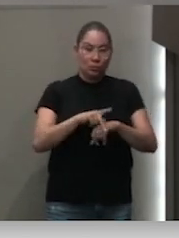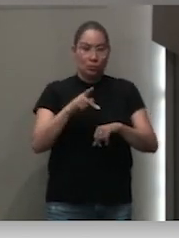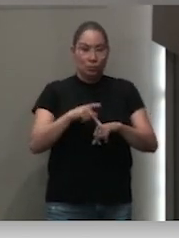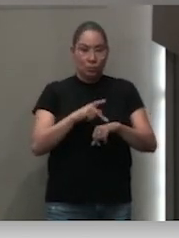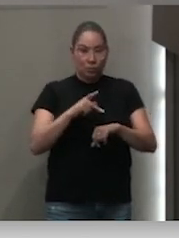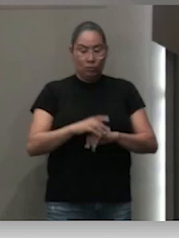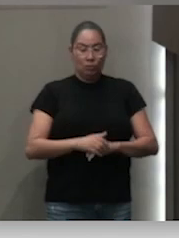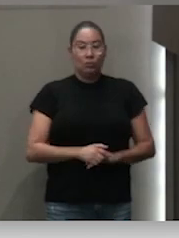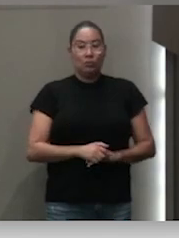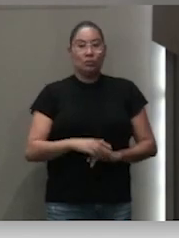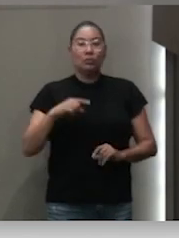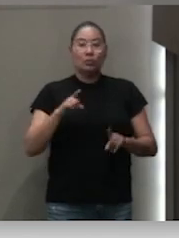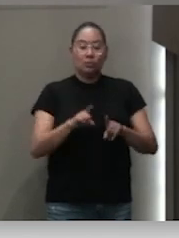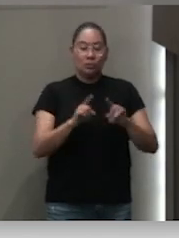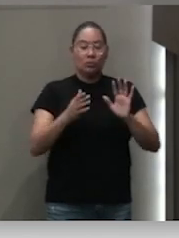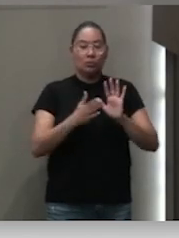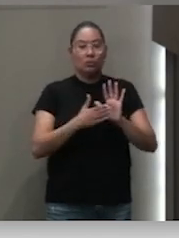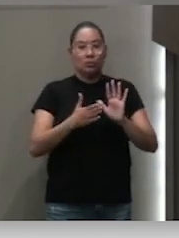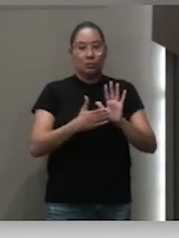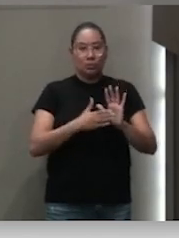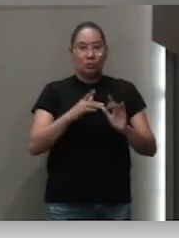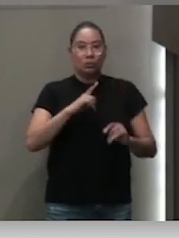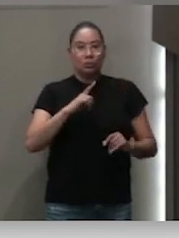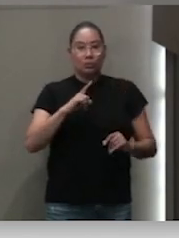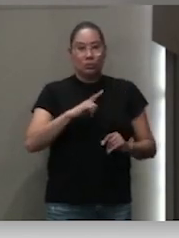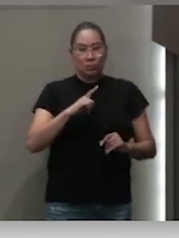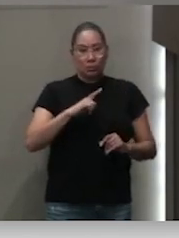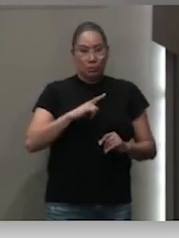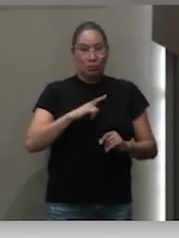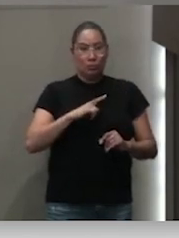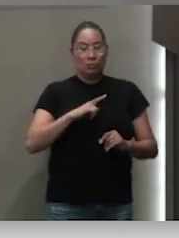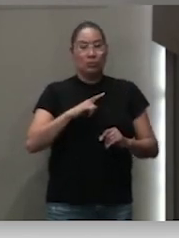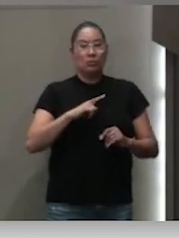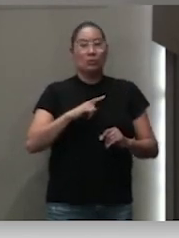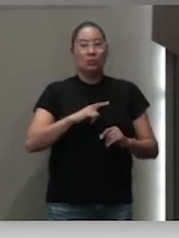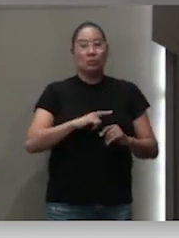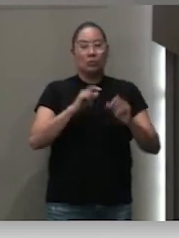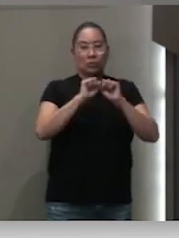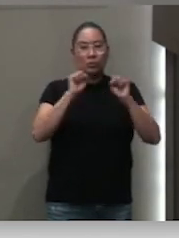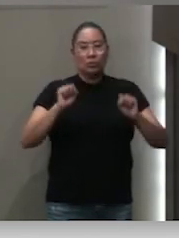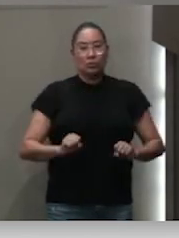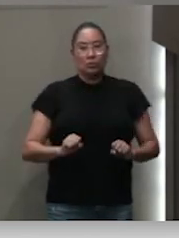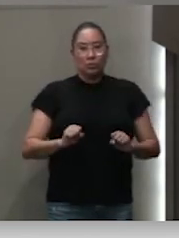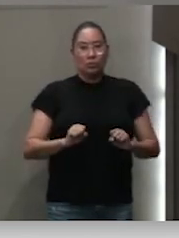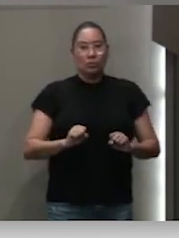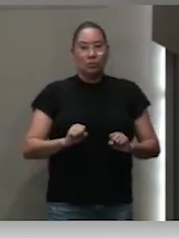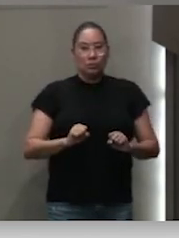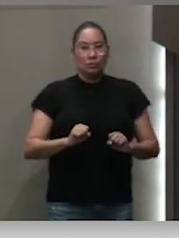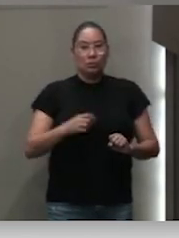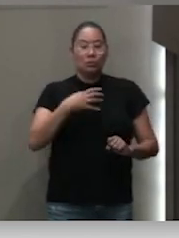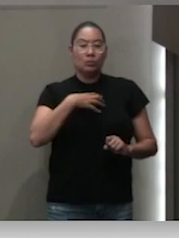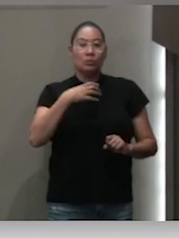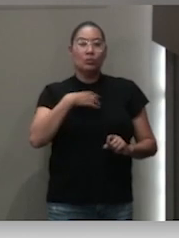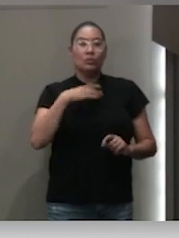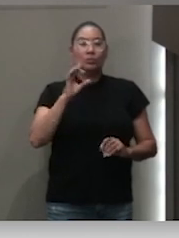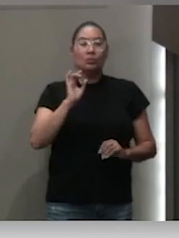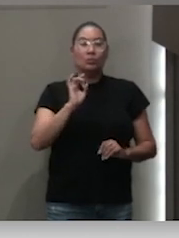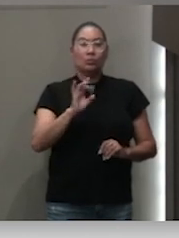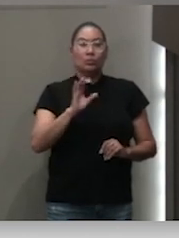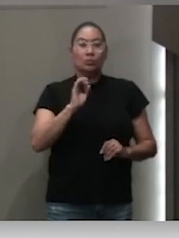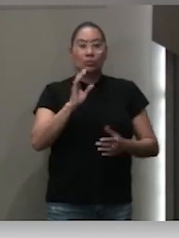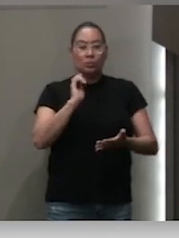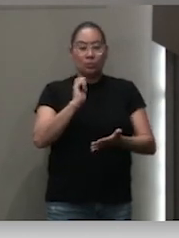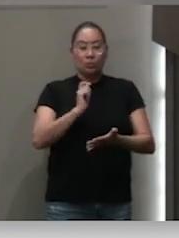propusemos também que fosse adotado o sistema de free Flow que é aquela modalidade onde só se